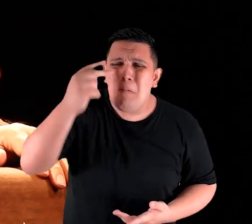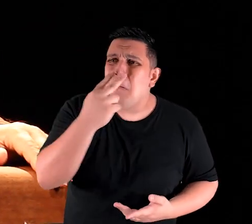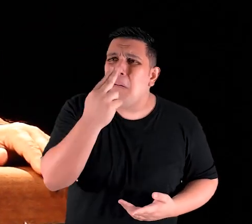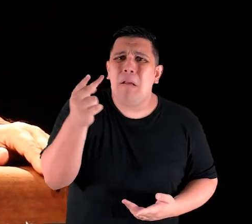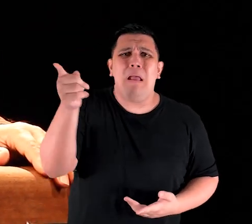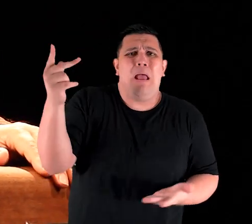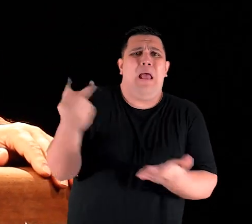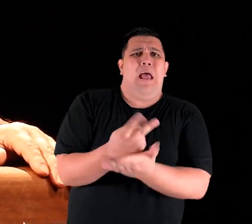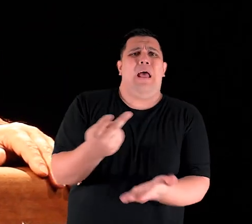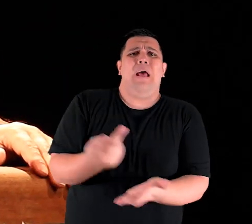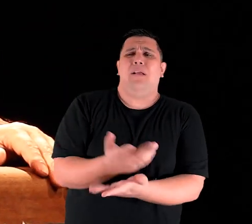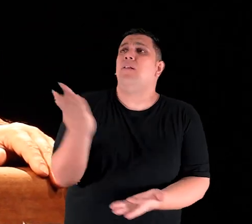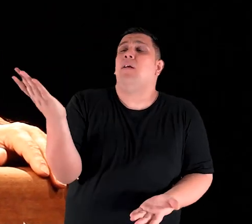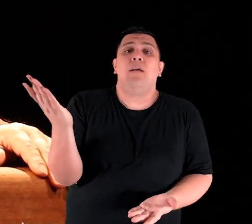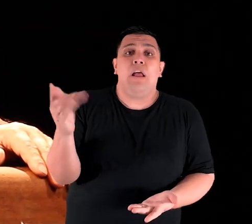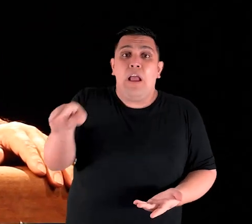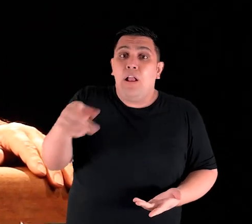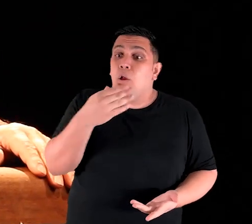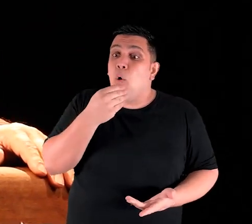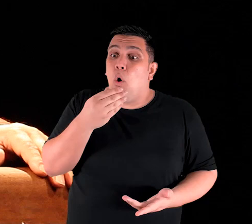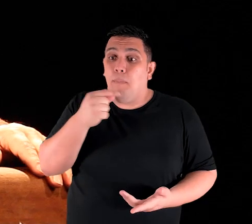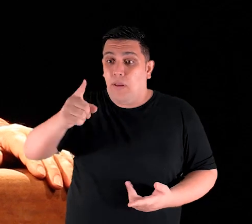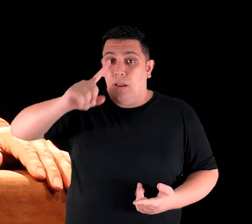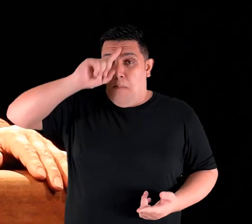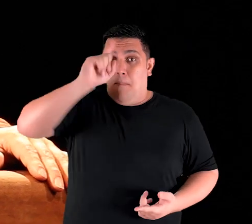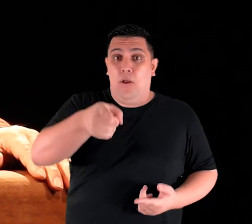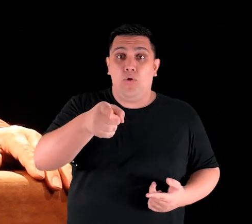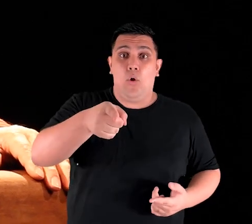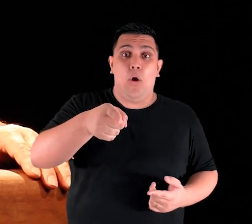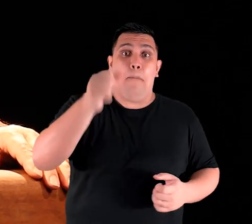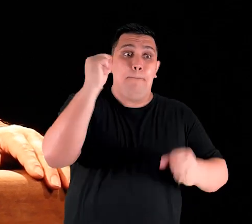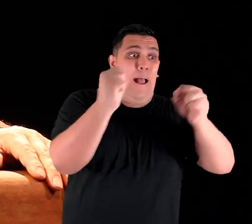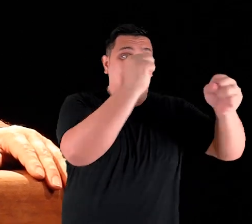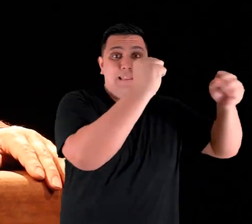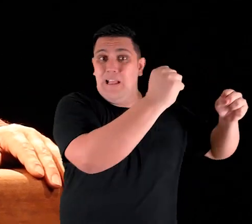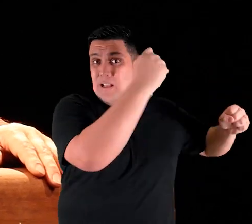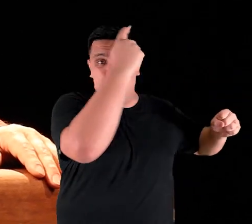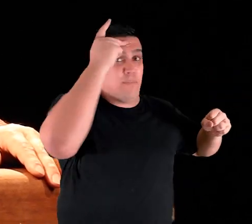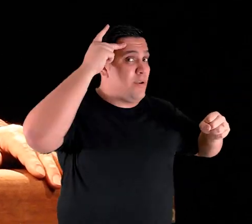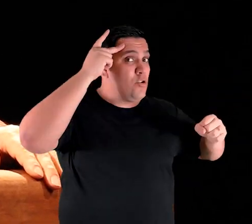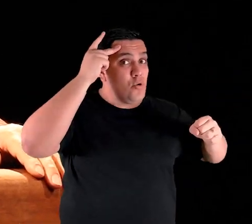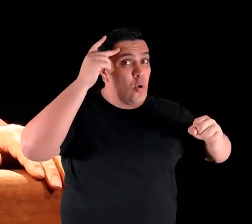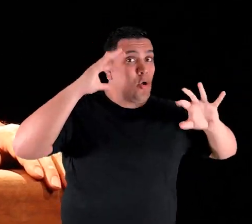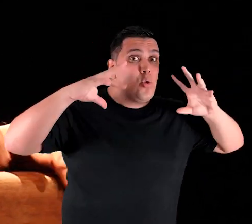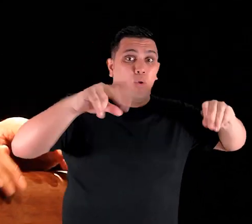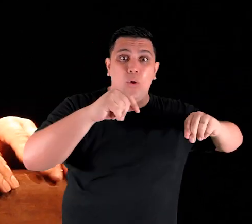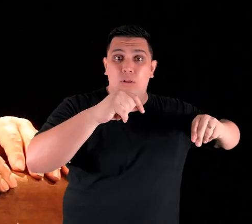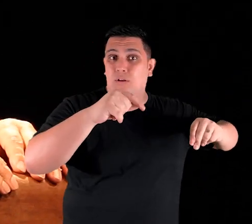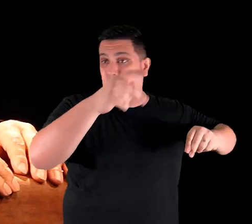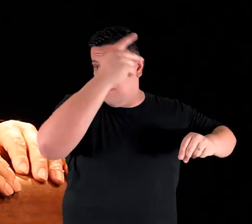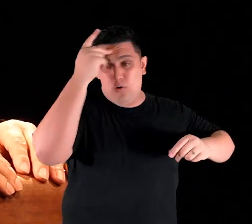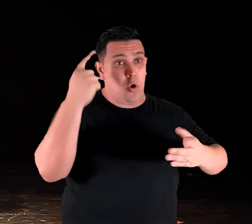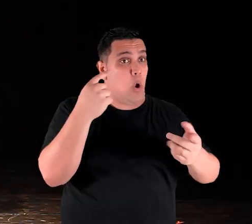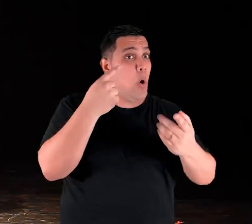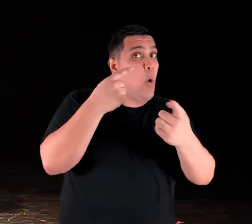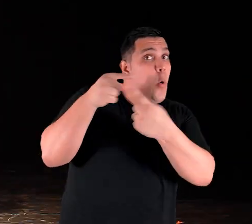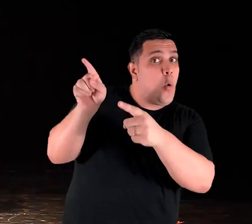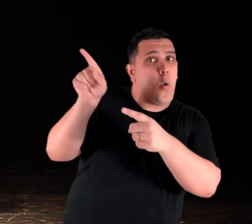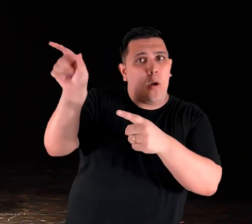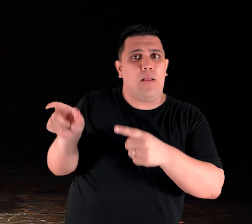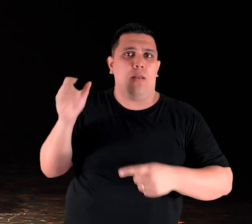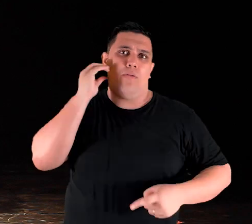Barreto, que foi quem executou as prisões dos opositores e matou Nós não aceitamos isso.